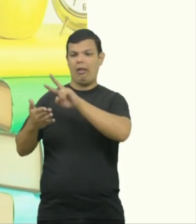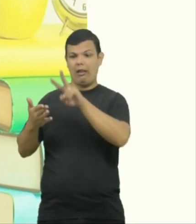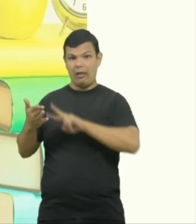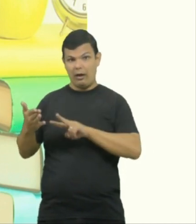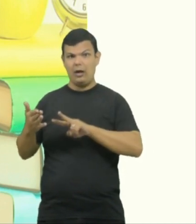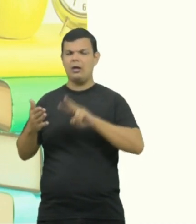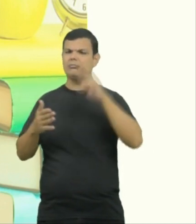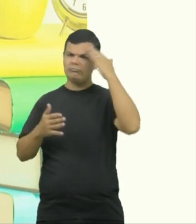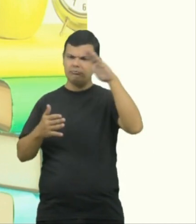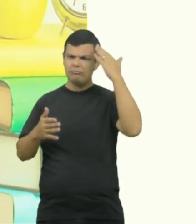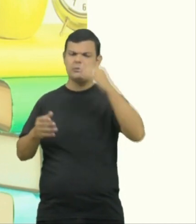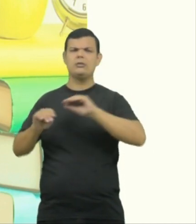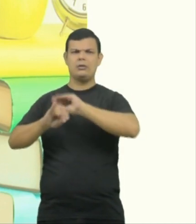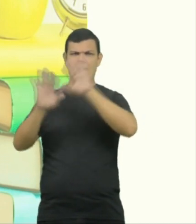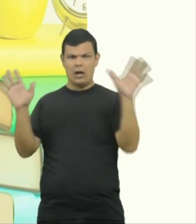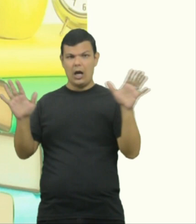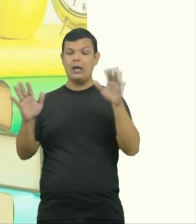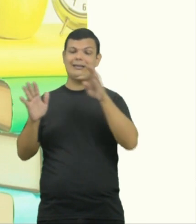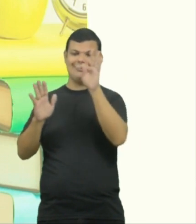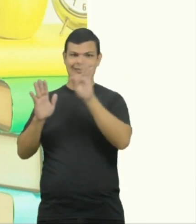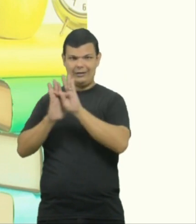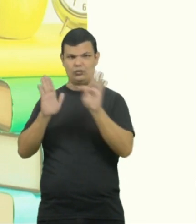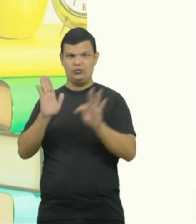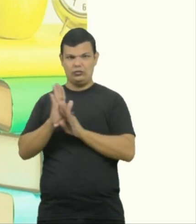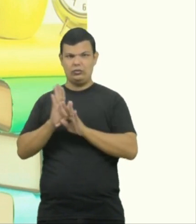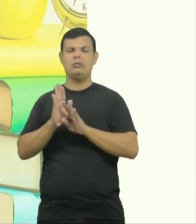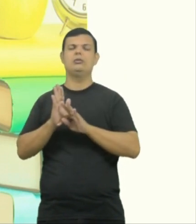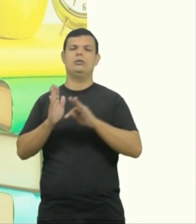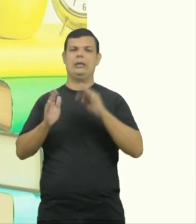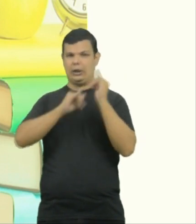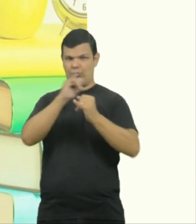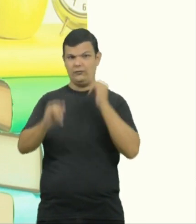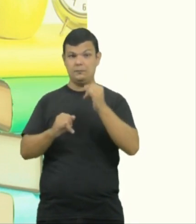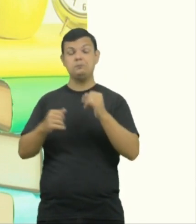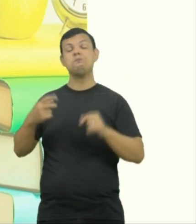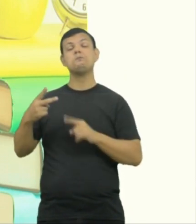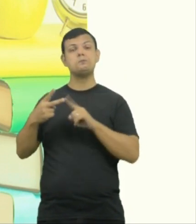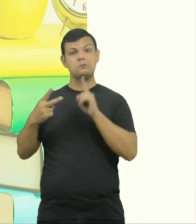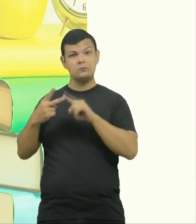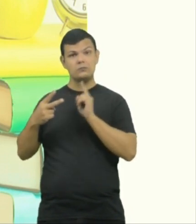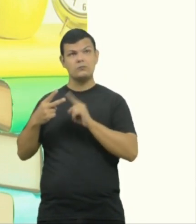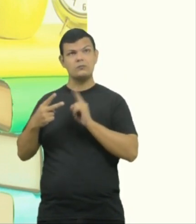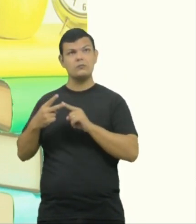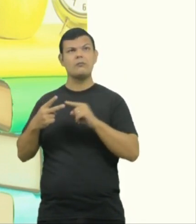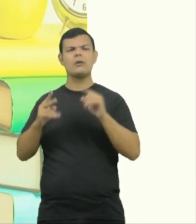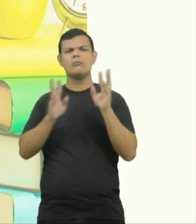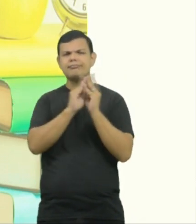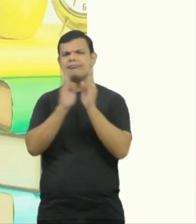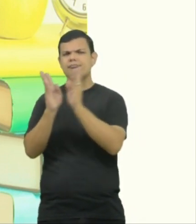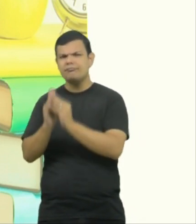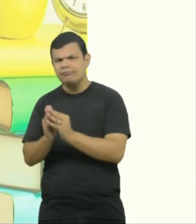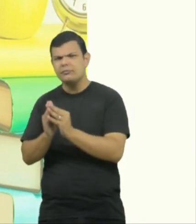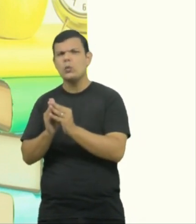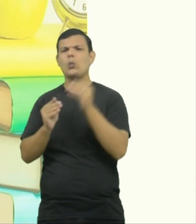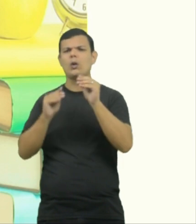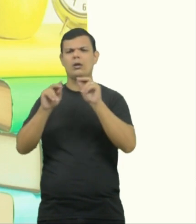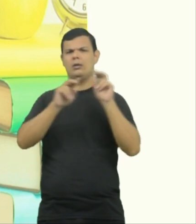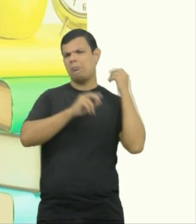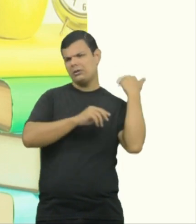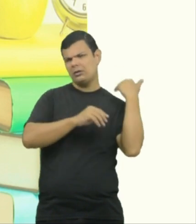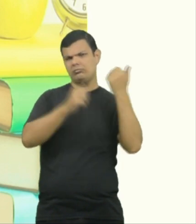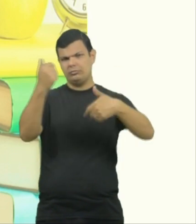interpretar e compreender um texto narrativo. O segundo, como já falei, é fazer uma revisão, é revisar os conteúdos já